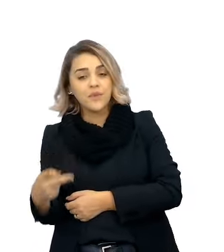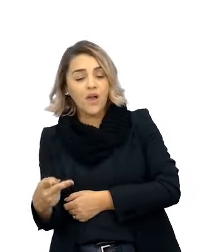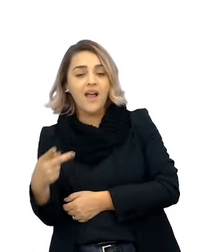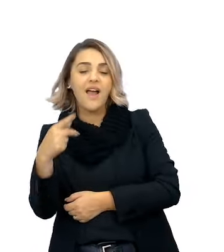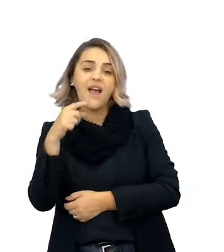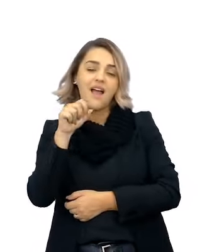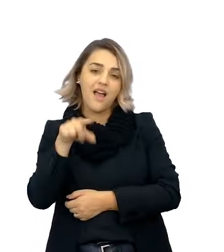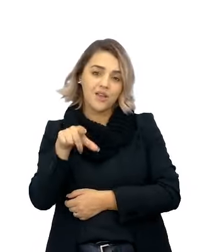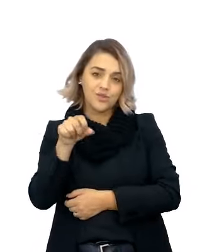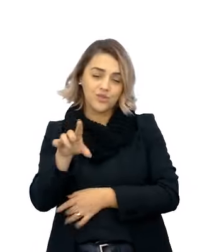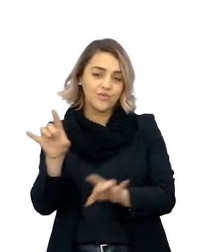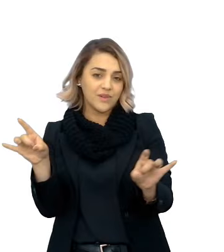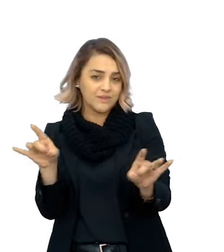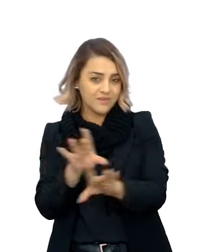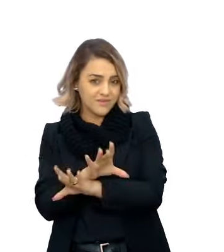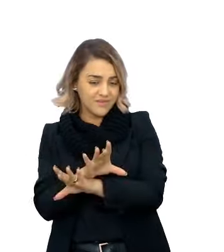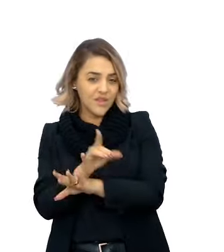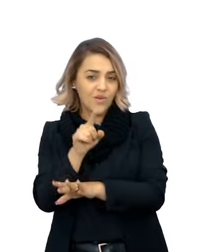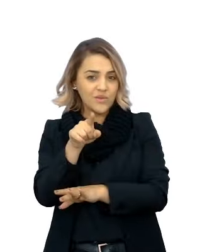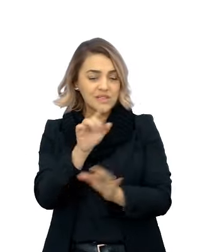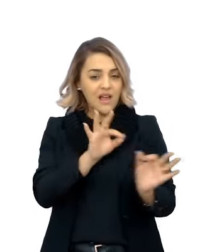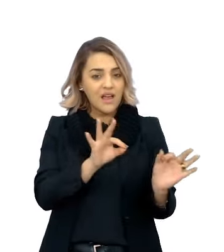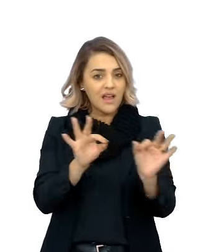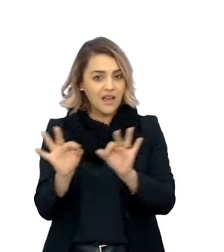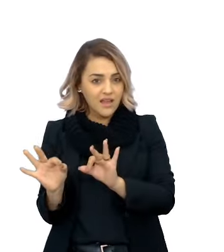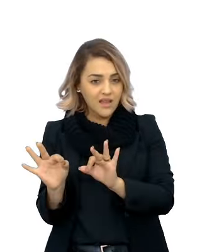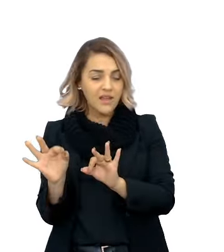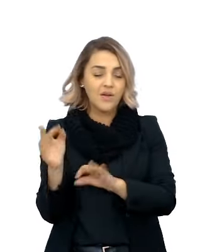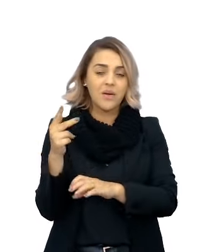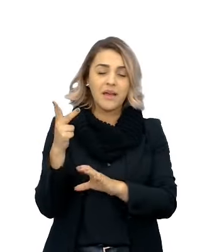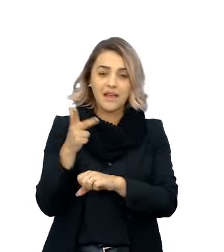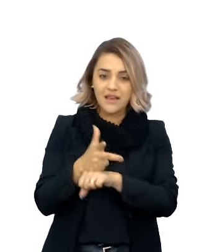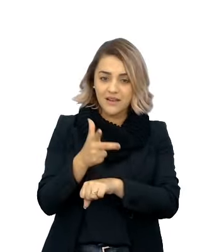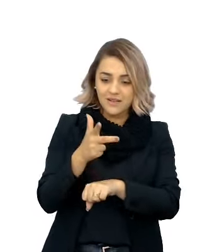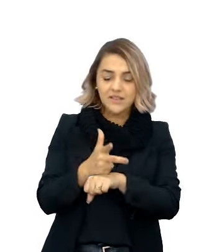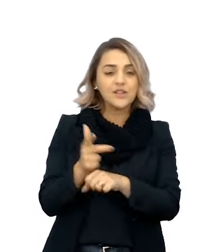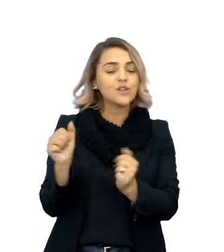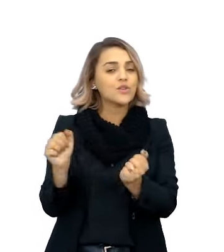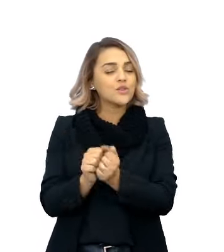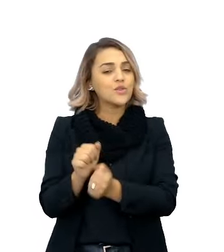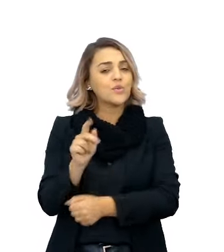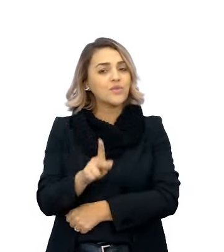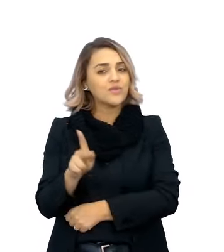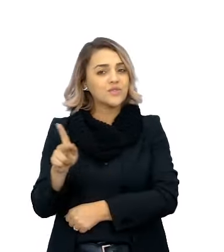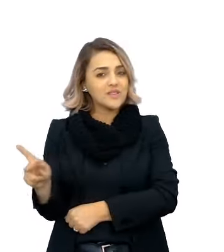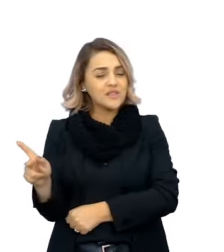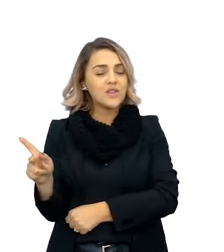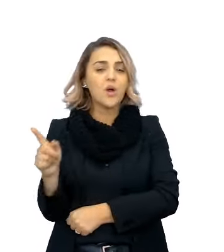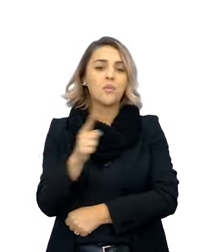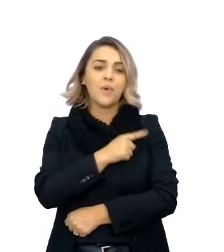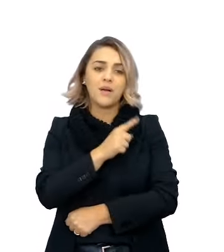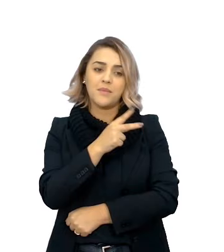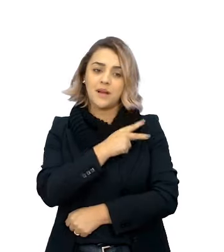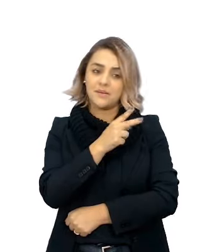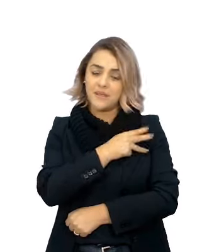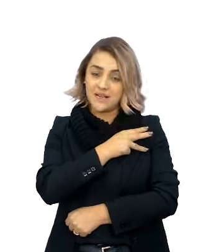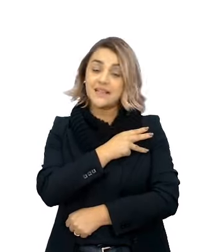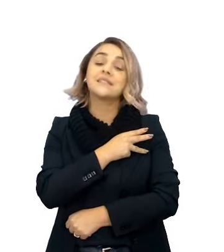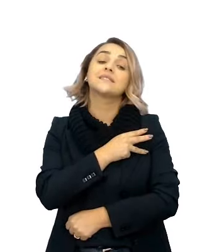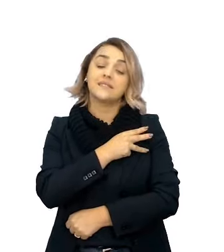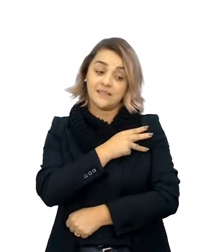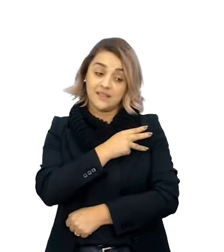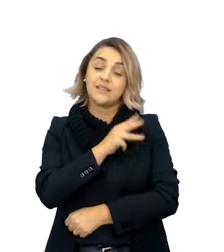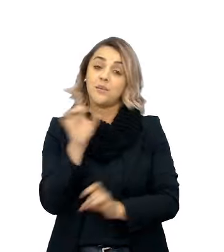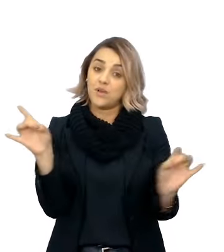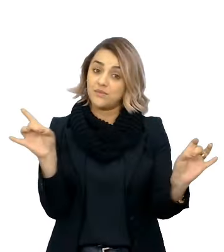gente finaliza. Vocês assistem a gravação com os professores, né, em cada série, aí primeira, segunda e terceira, e depois